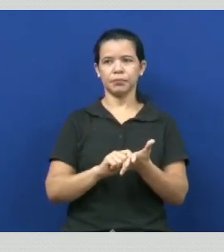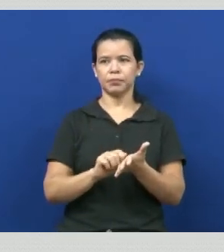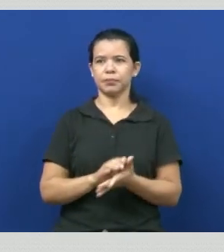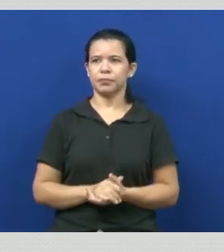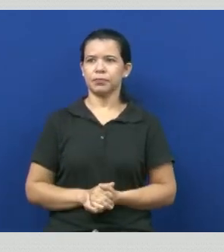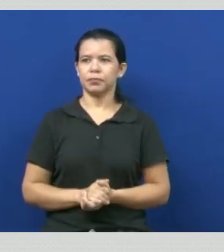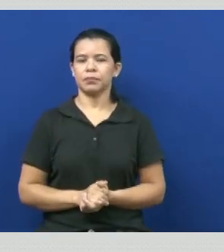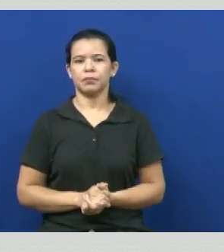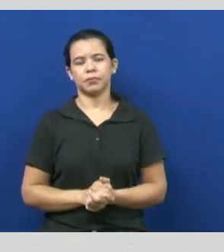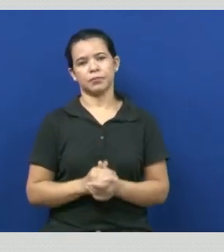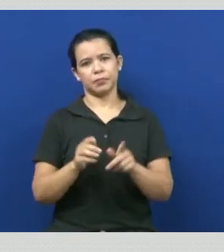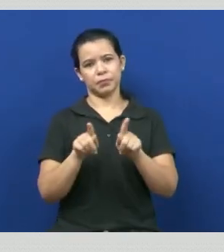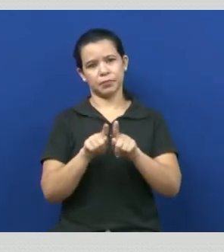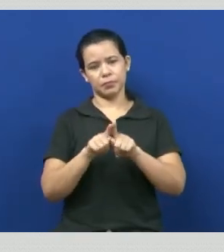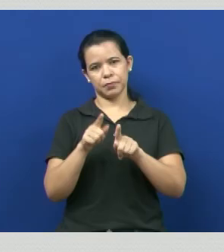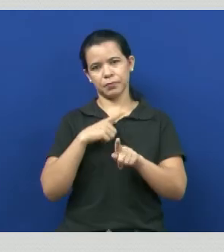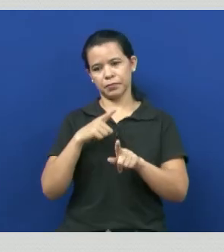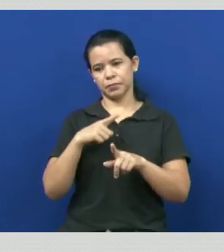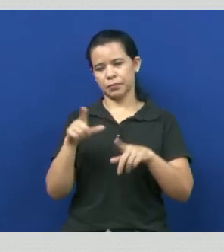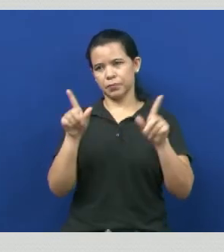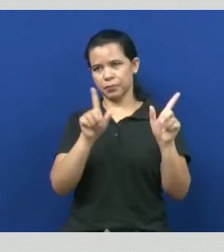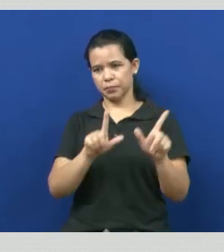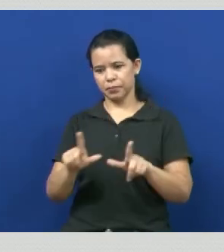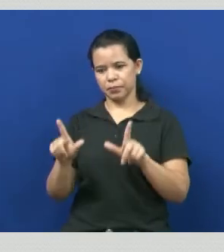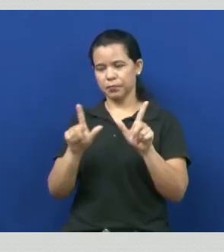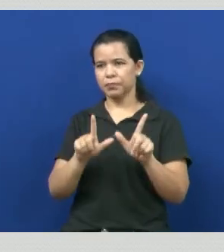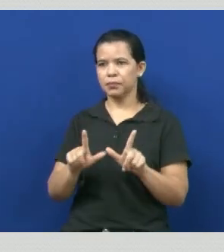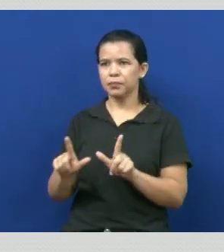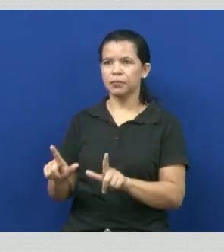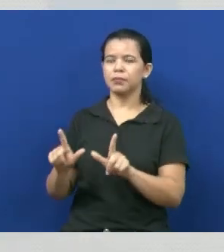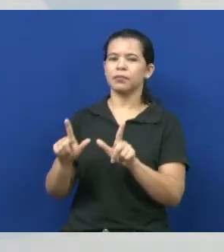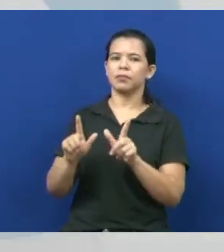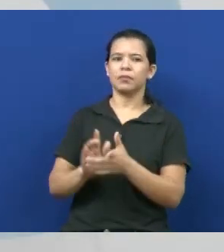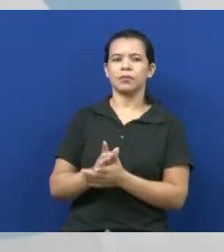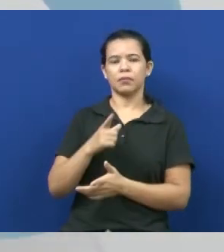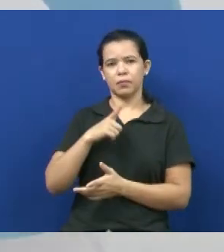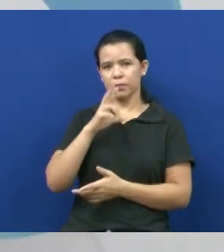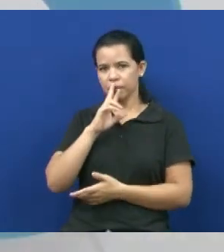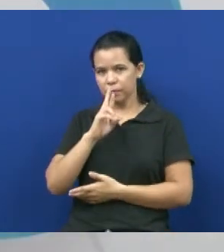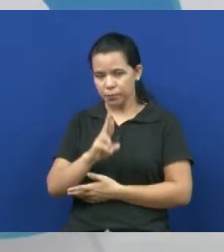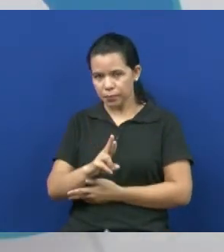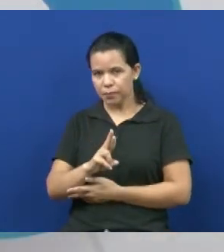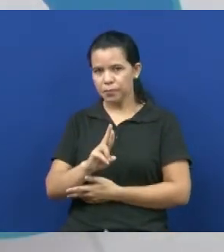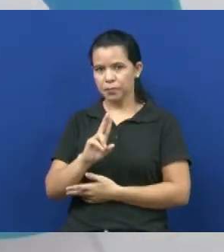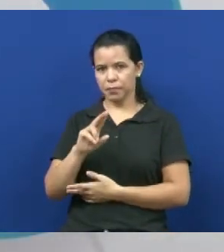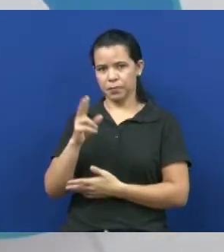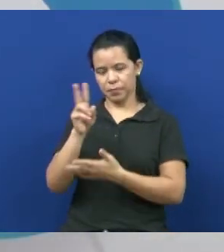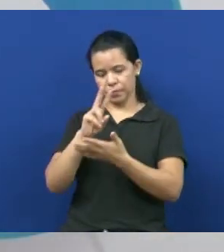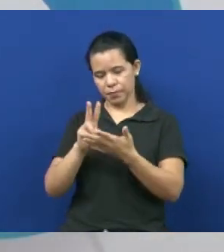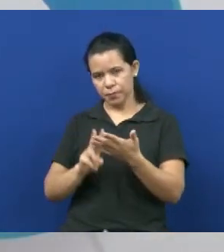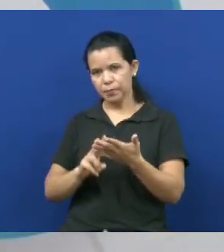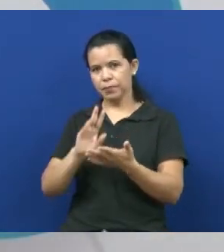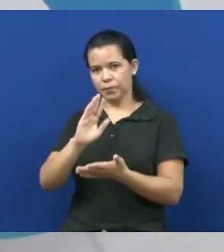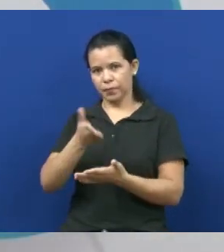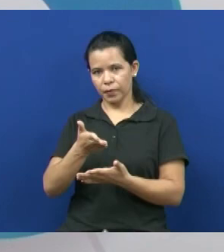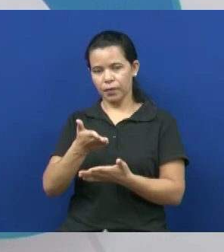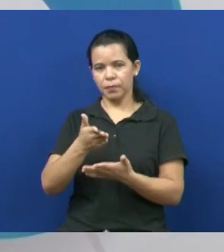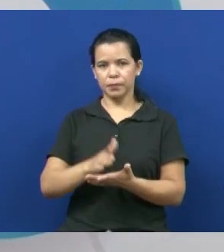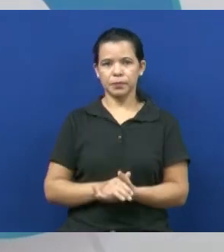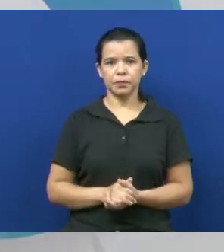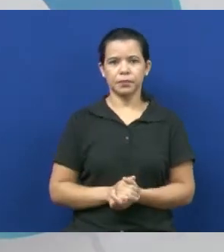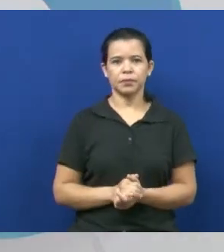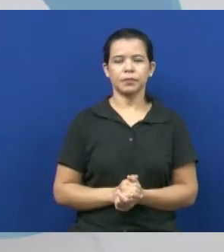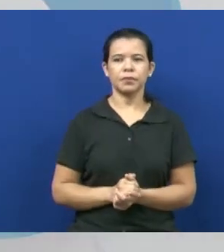vocês têm nos slides aqui, né, as respostas, né, que nós acabamos de confirmar,